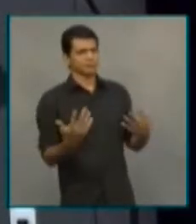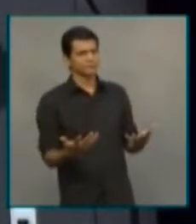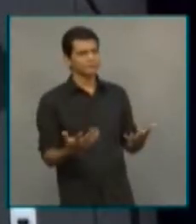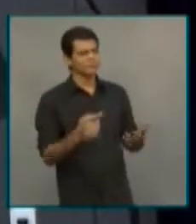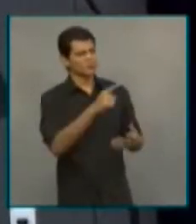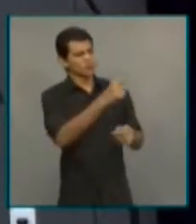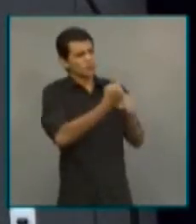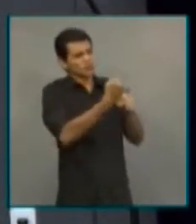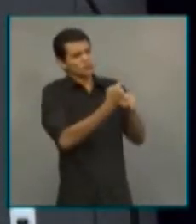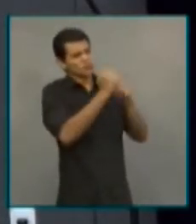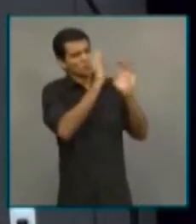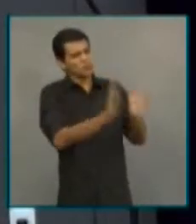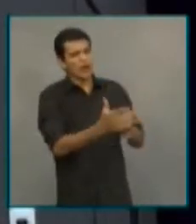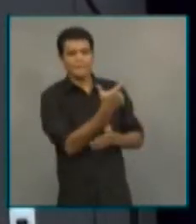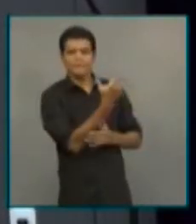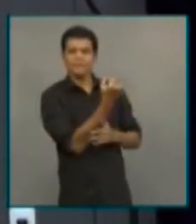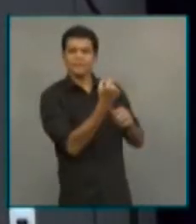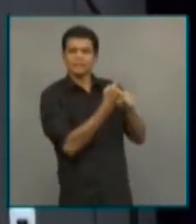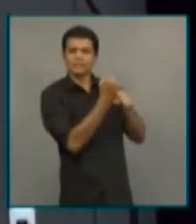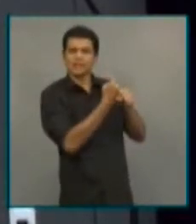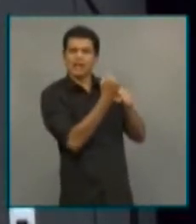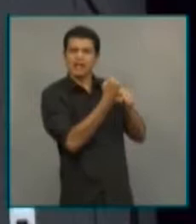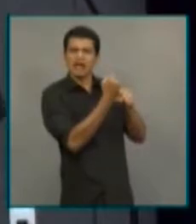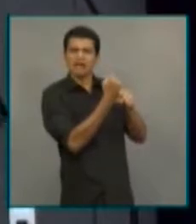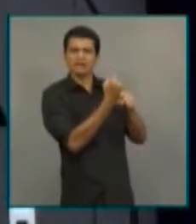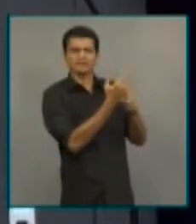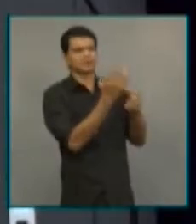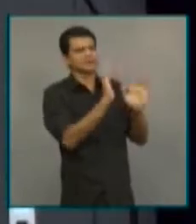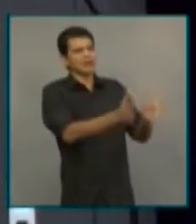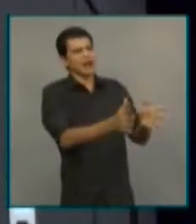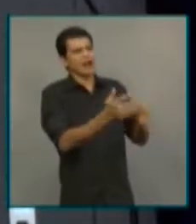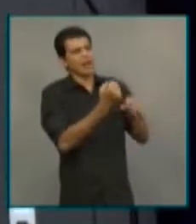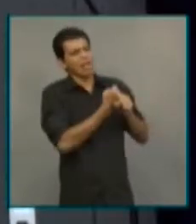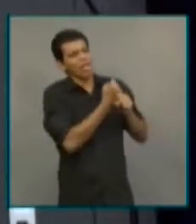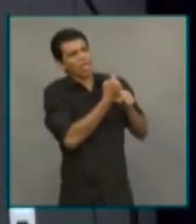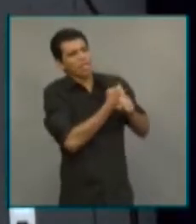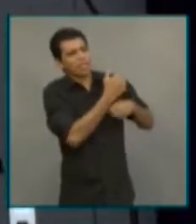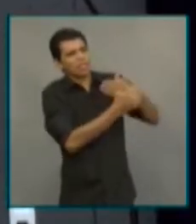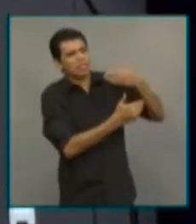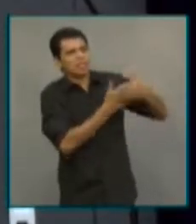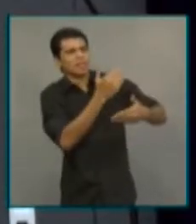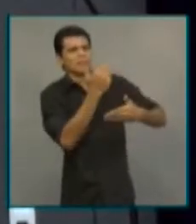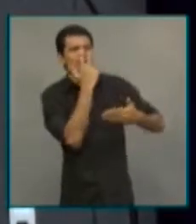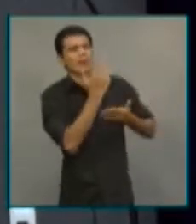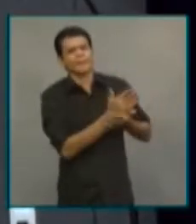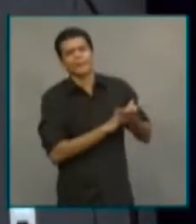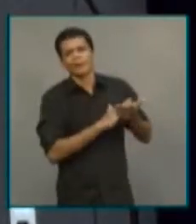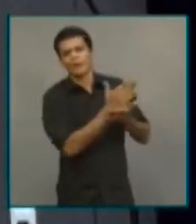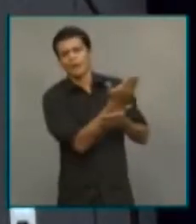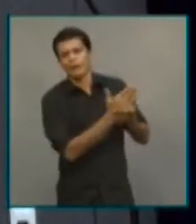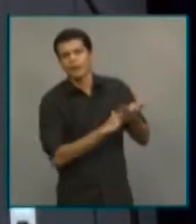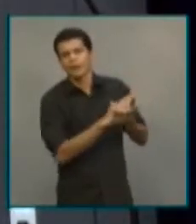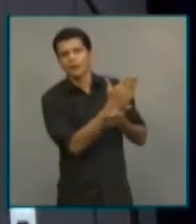fazia parte de uma oposição de conveniência, faz tempo, o senhor mudou para o poder. E até hoje, o